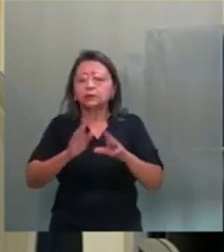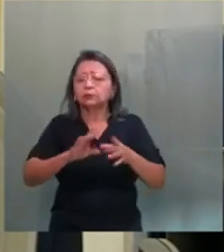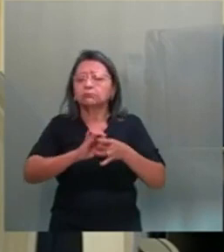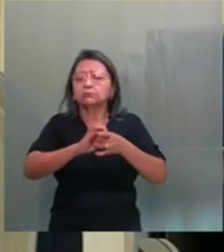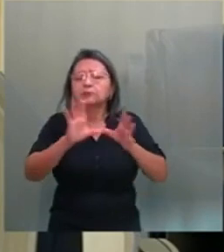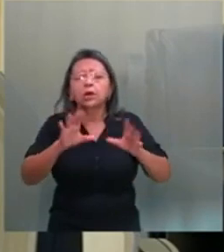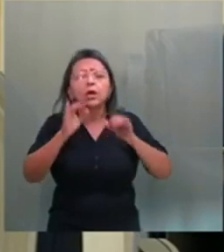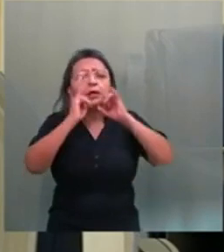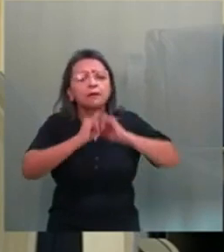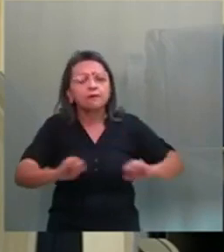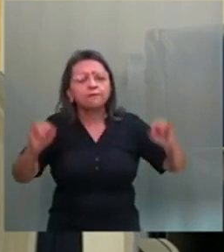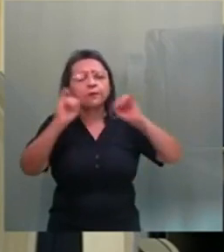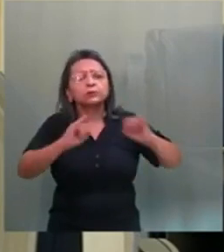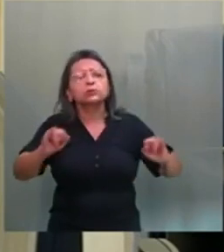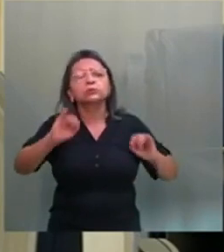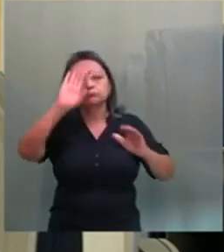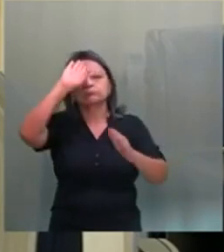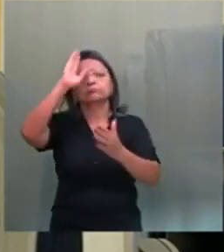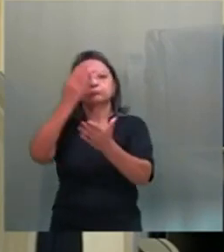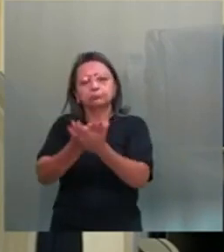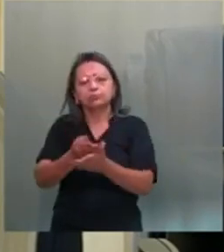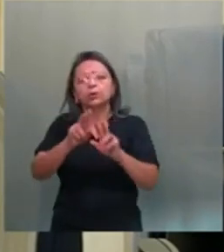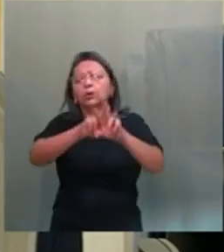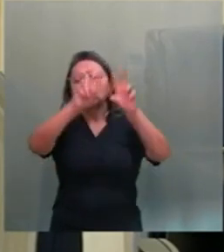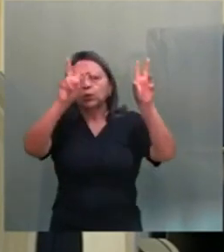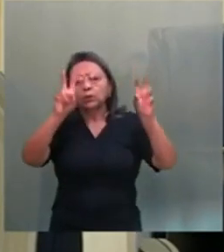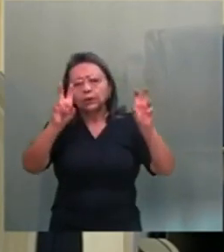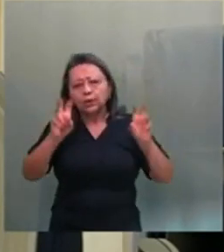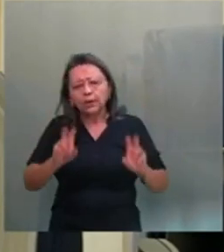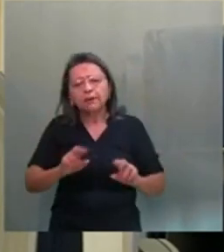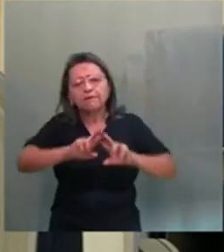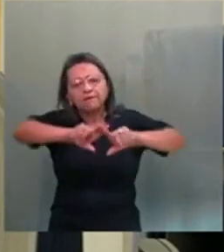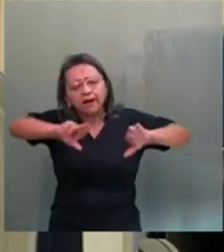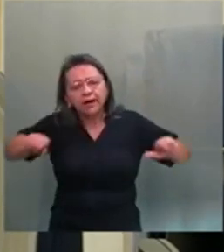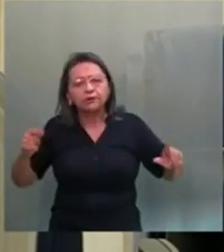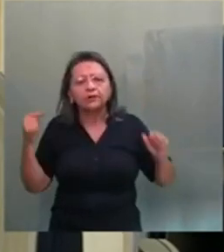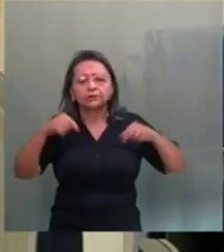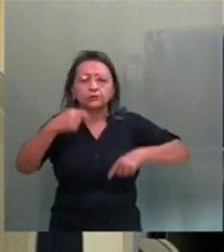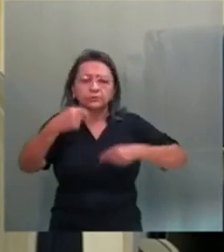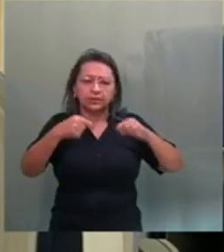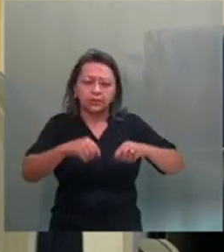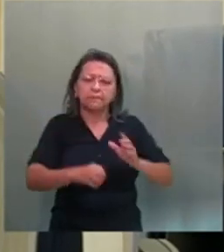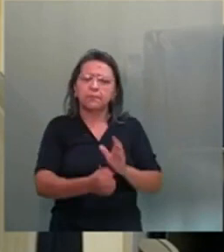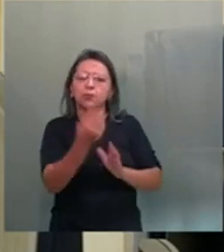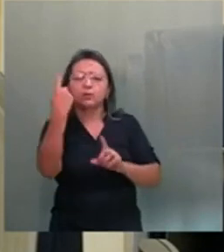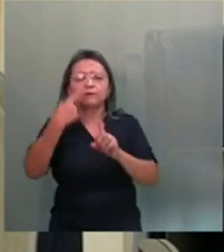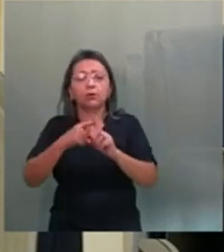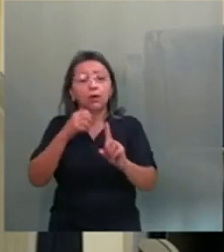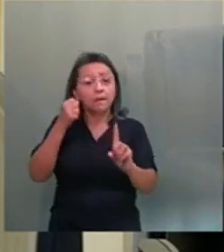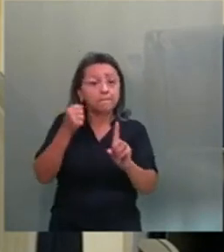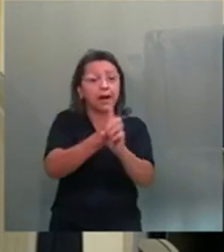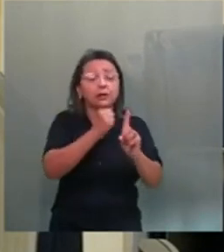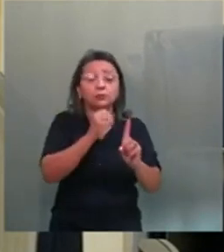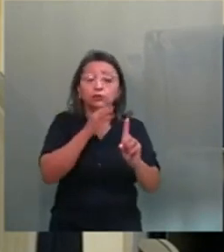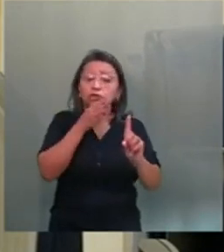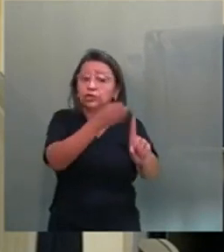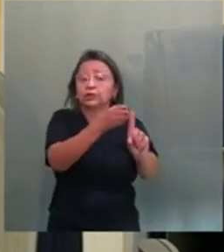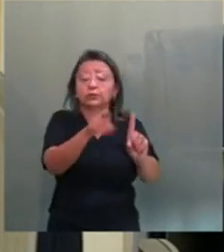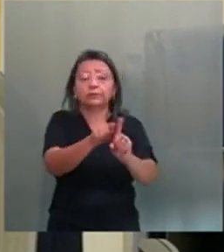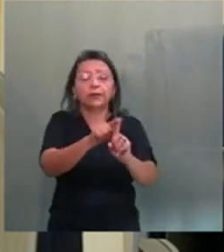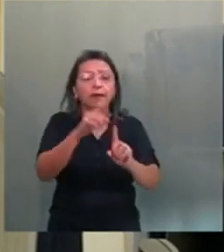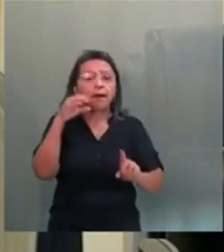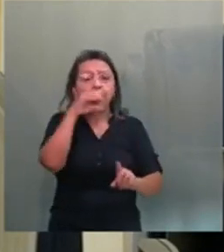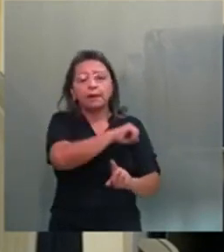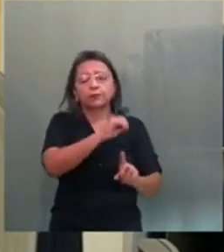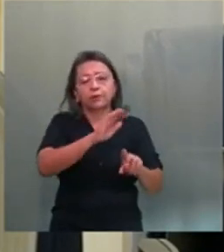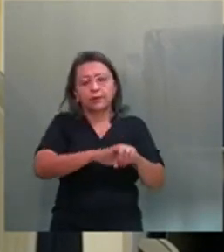disposição informação confiável sobre os temas que são tratados aqui, muitas vezes com um impacto direto e imediato sobre sua